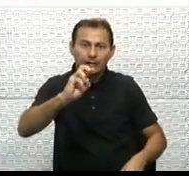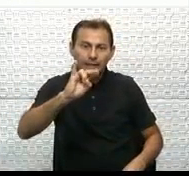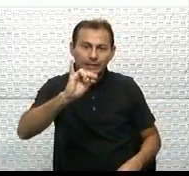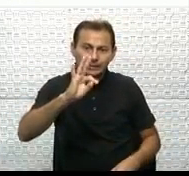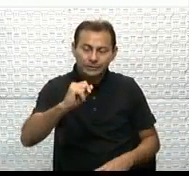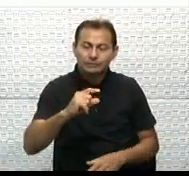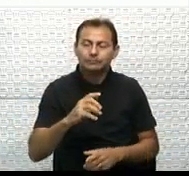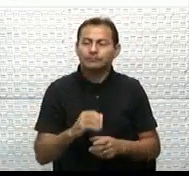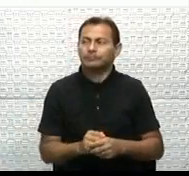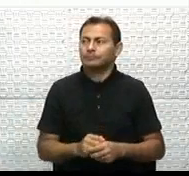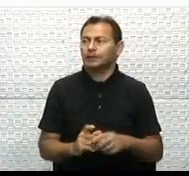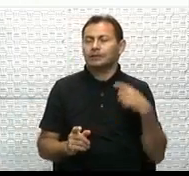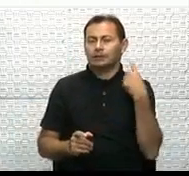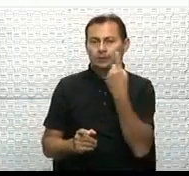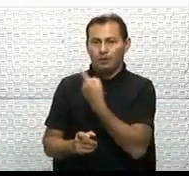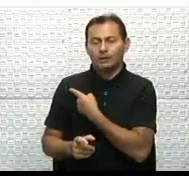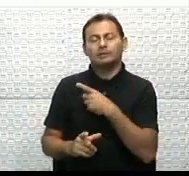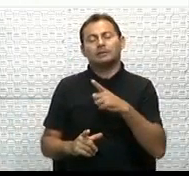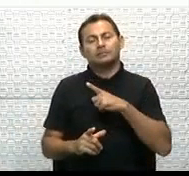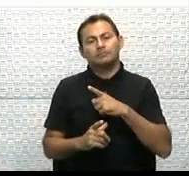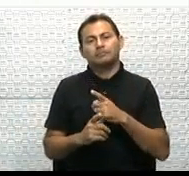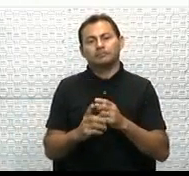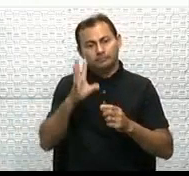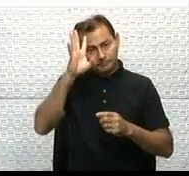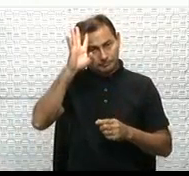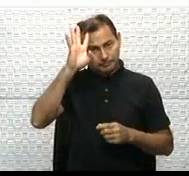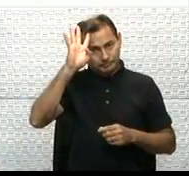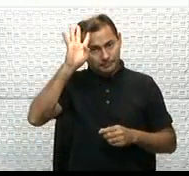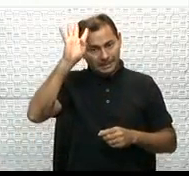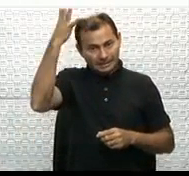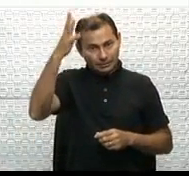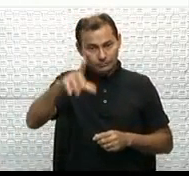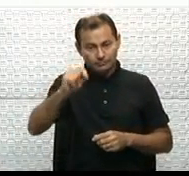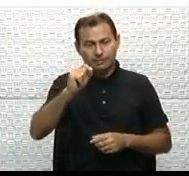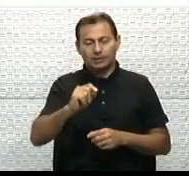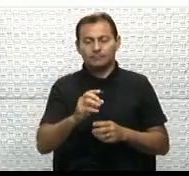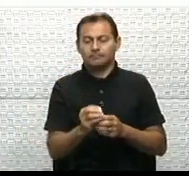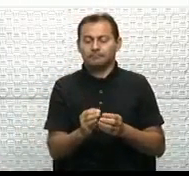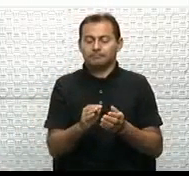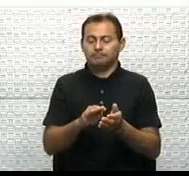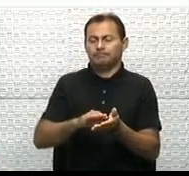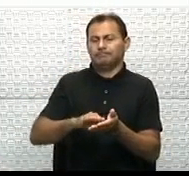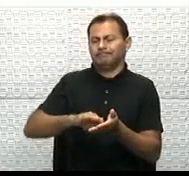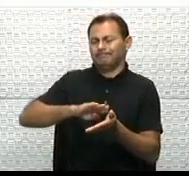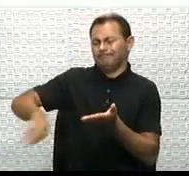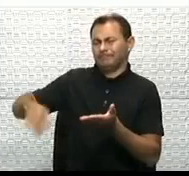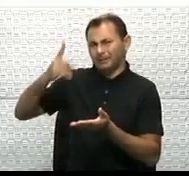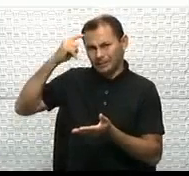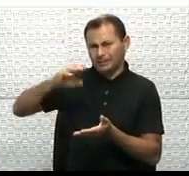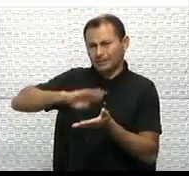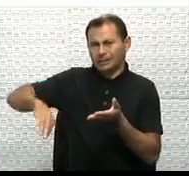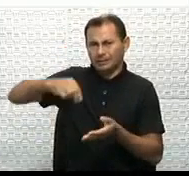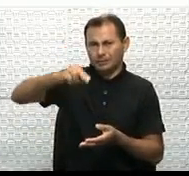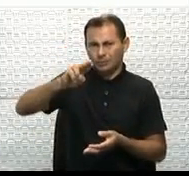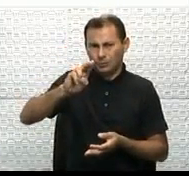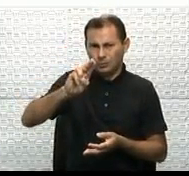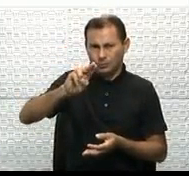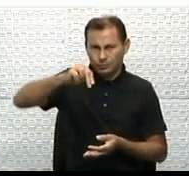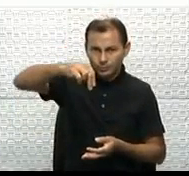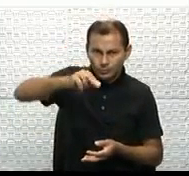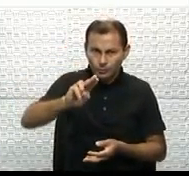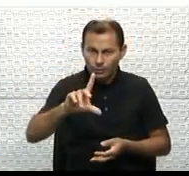à nossa região crítica, nós tomamos como decisão rejeitar a hipótese nula.